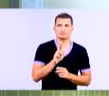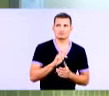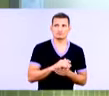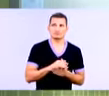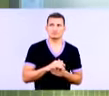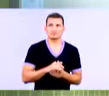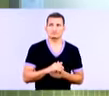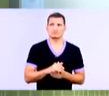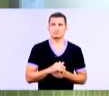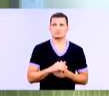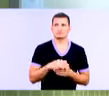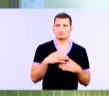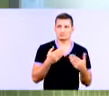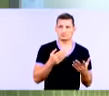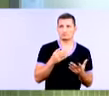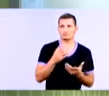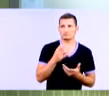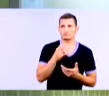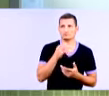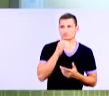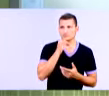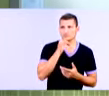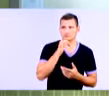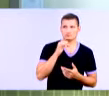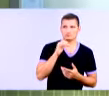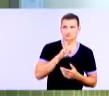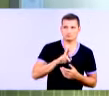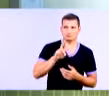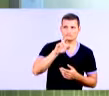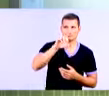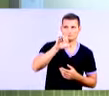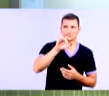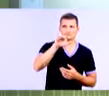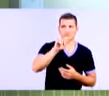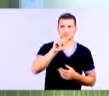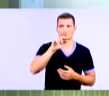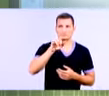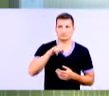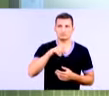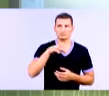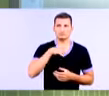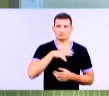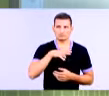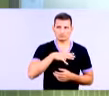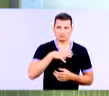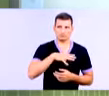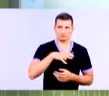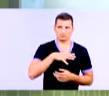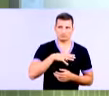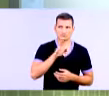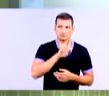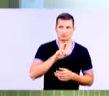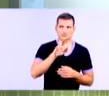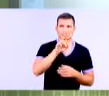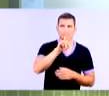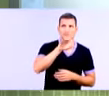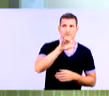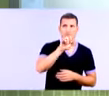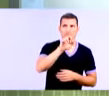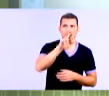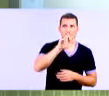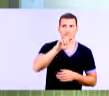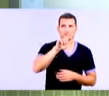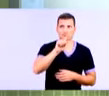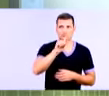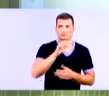gente usar o leia, bem leia, é uma palavra em português utilizada no Portugal lá do Visual G. O